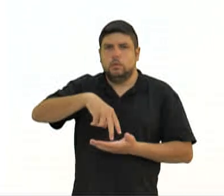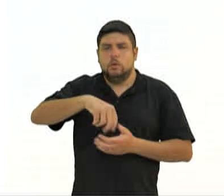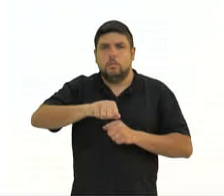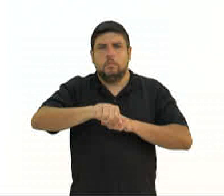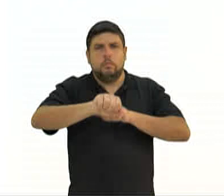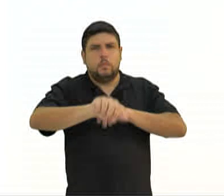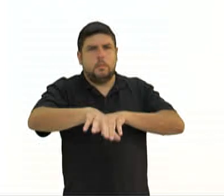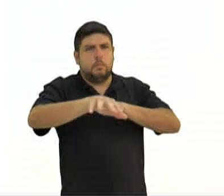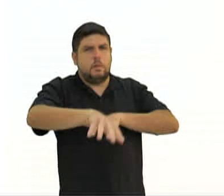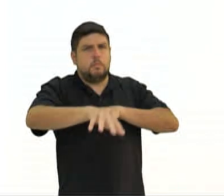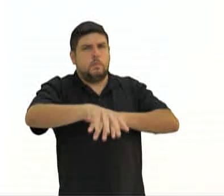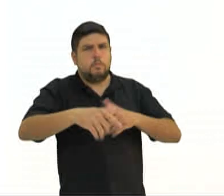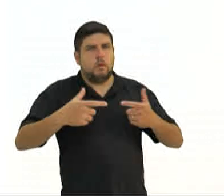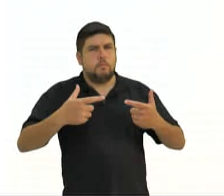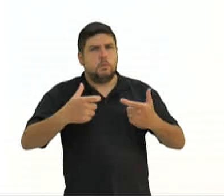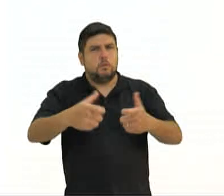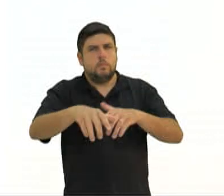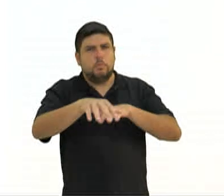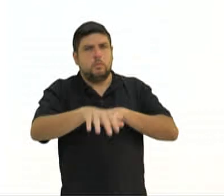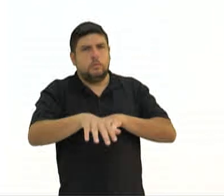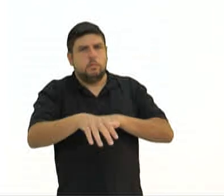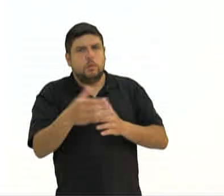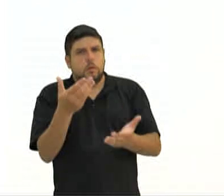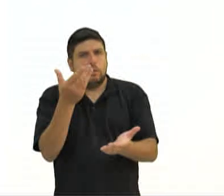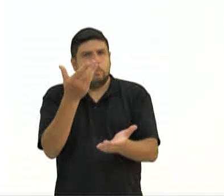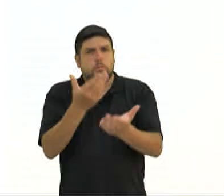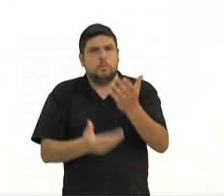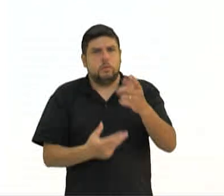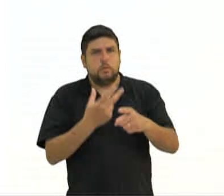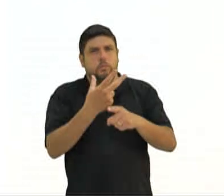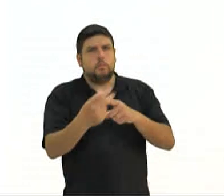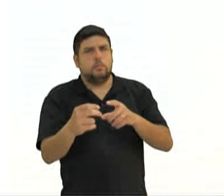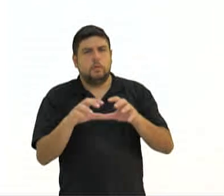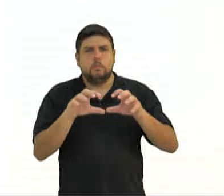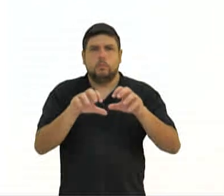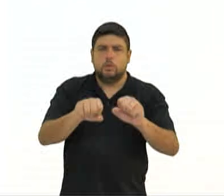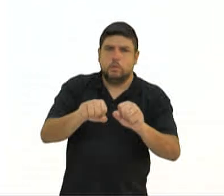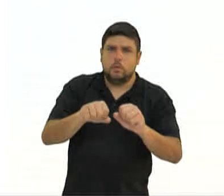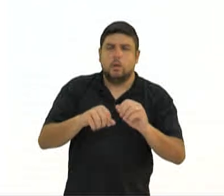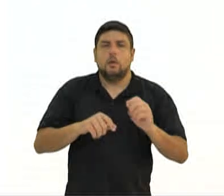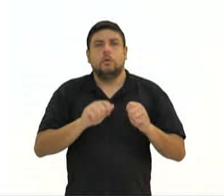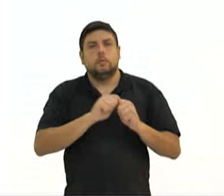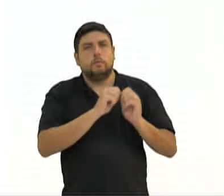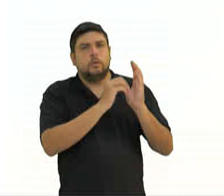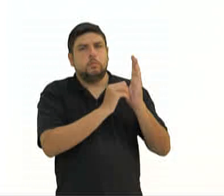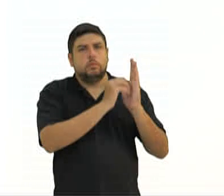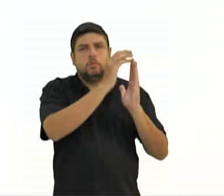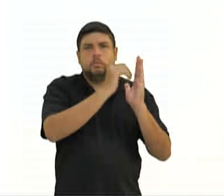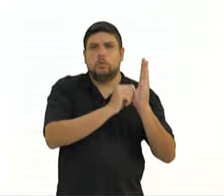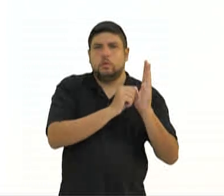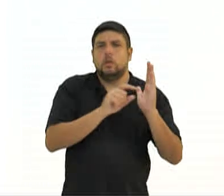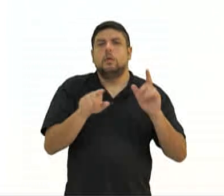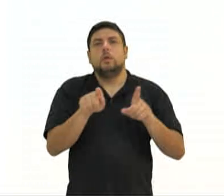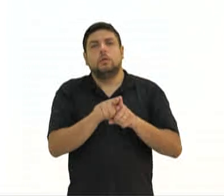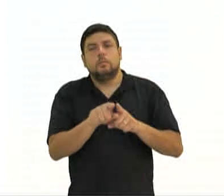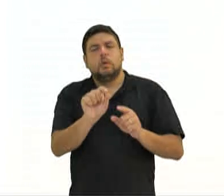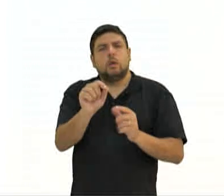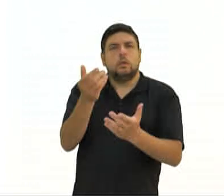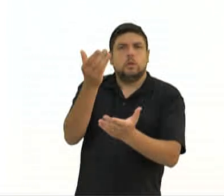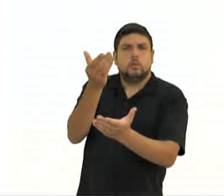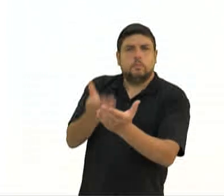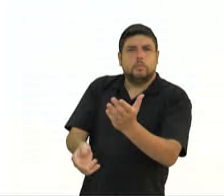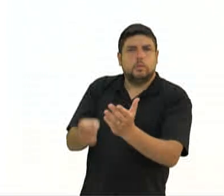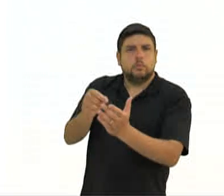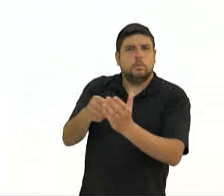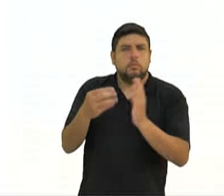perdedores, que eles prendiam, né? E eles colocavam nessas paredes também os perdedores e